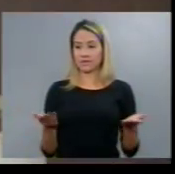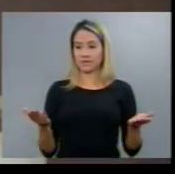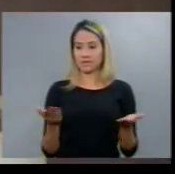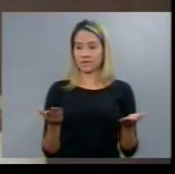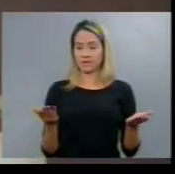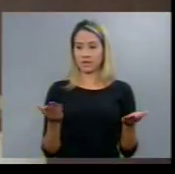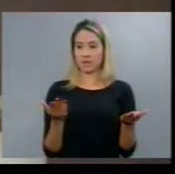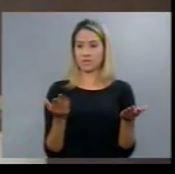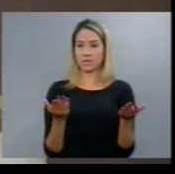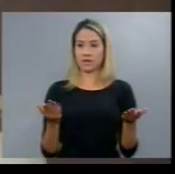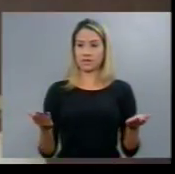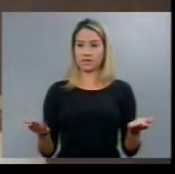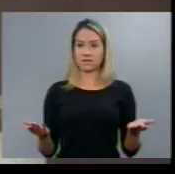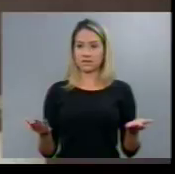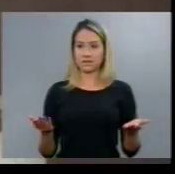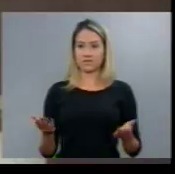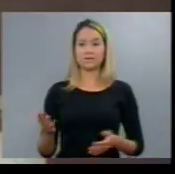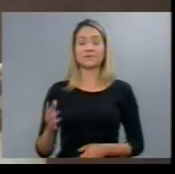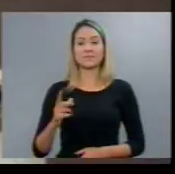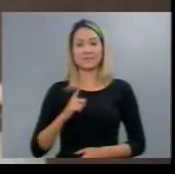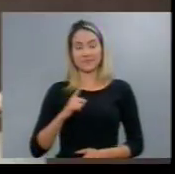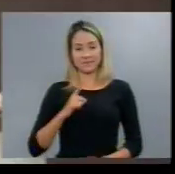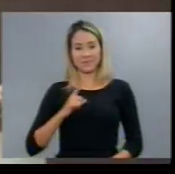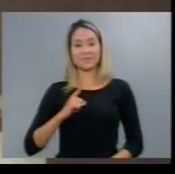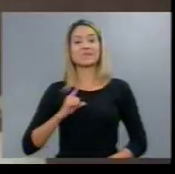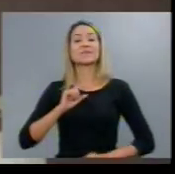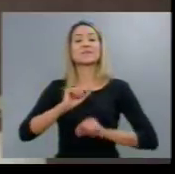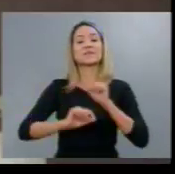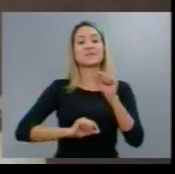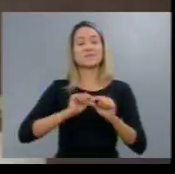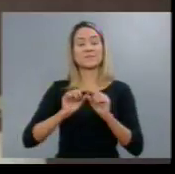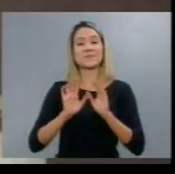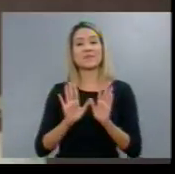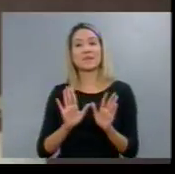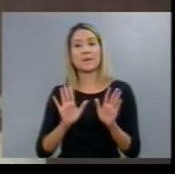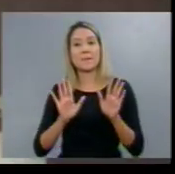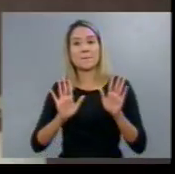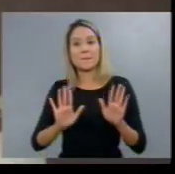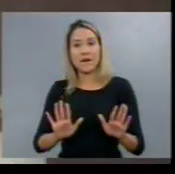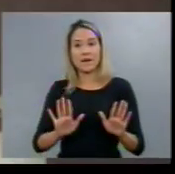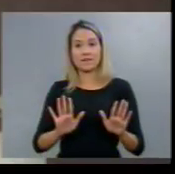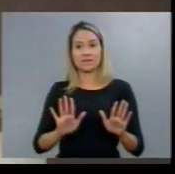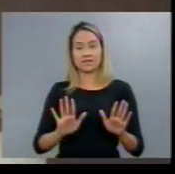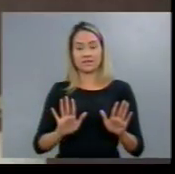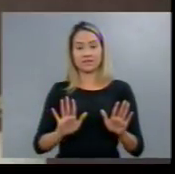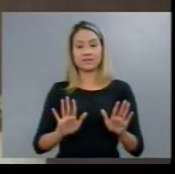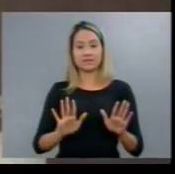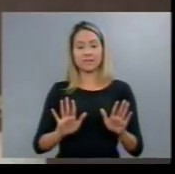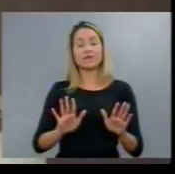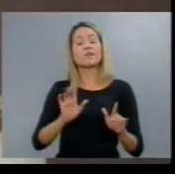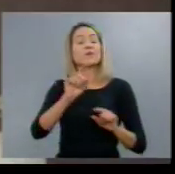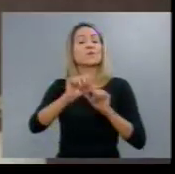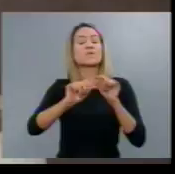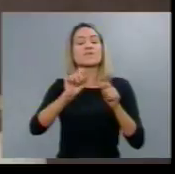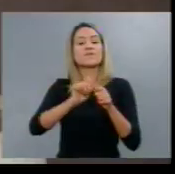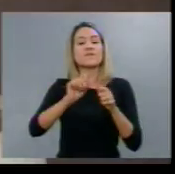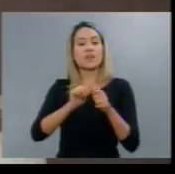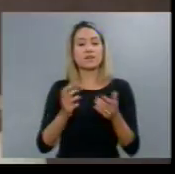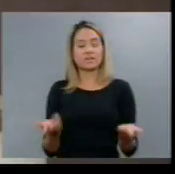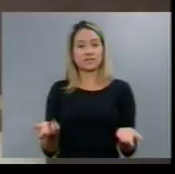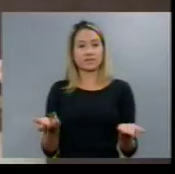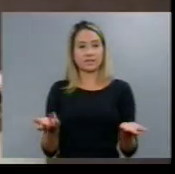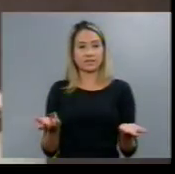trilhão. Deputado, quando mas, possível, obviamente, claro, mas, obviamente, o que fazem?